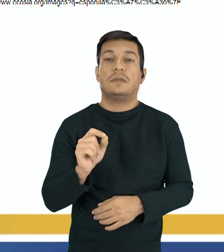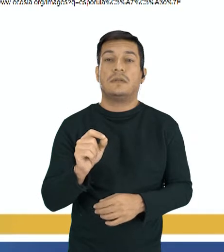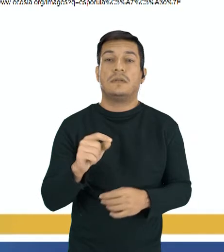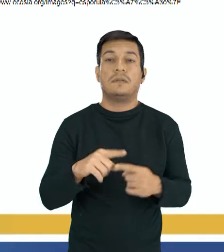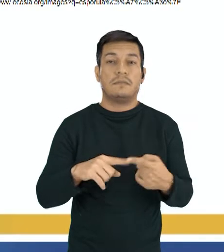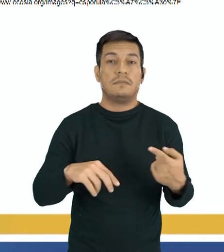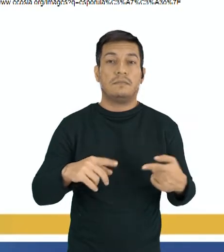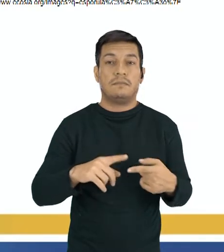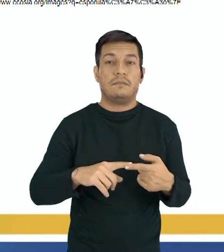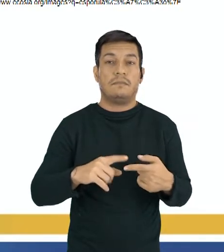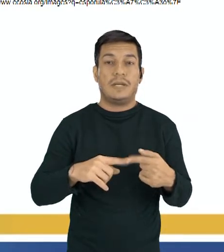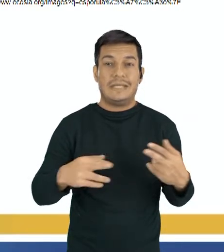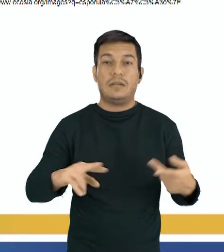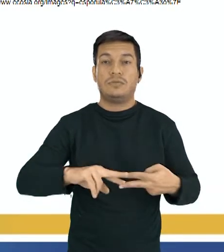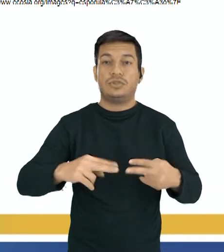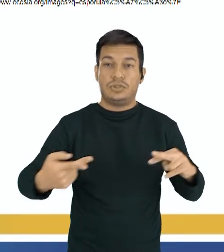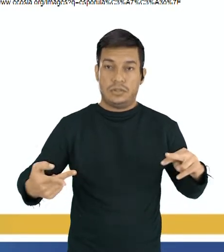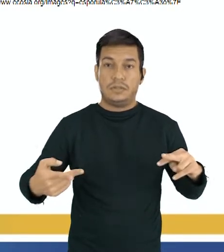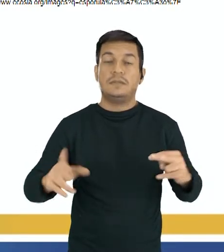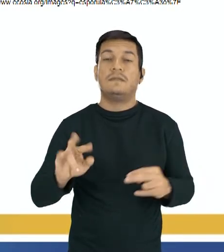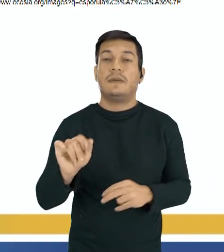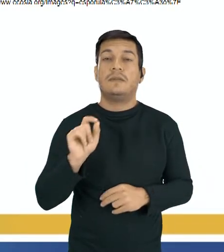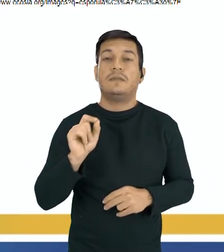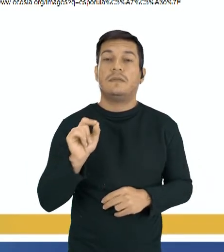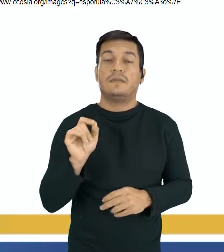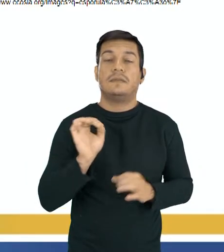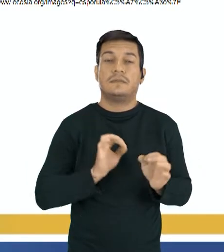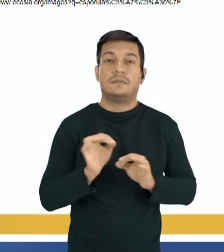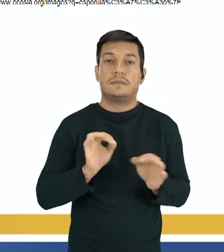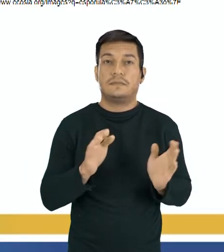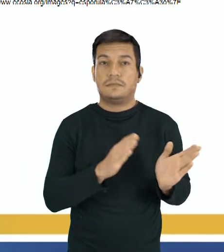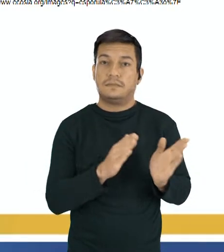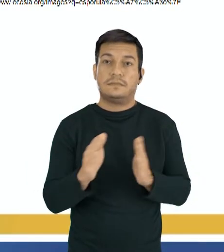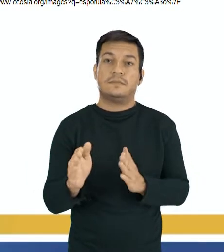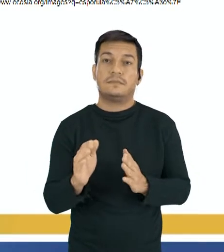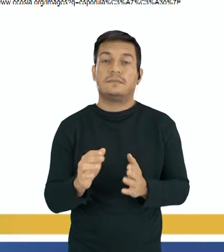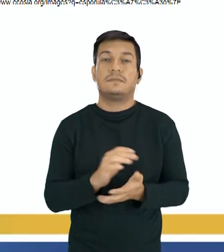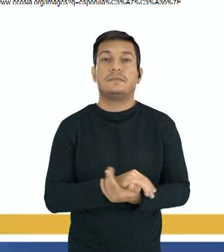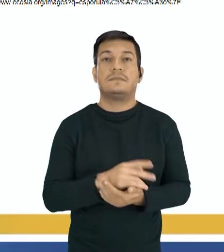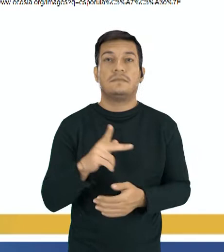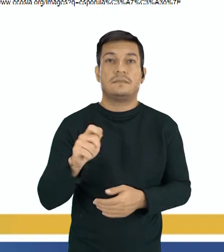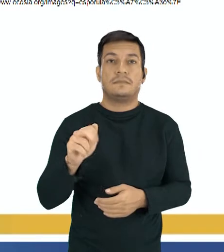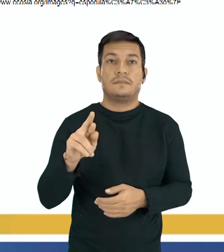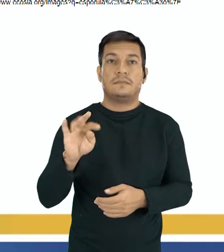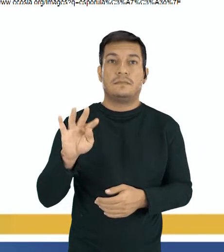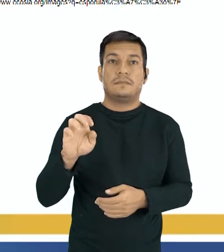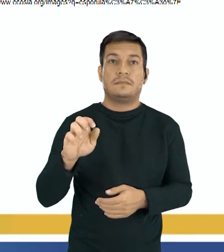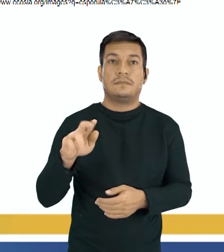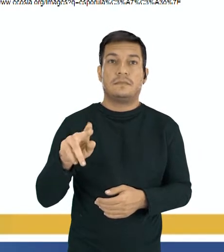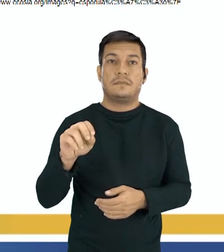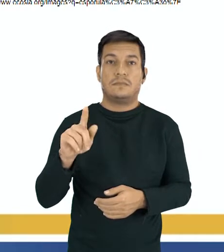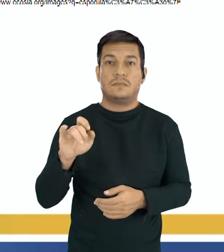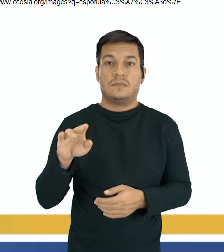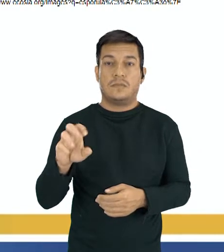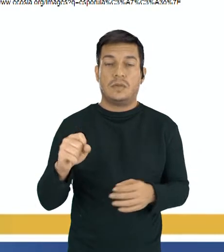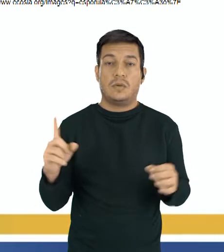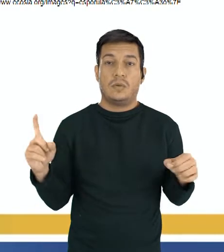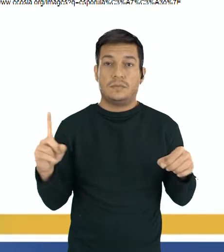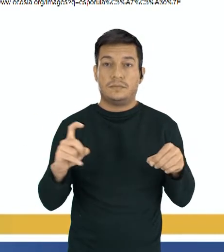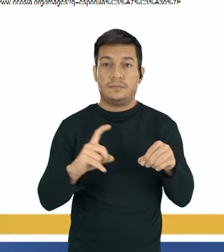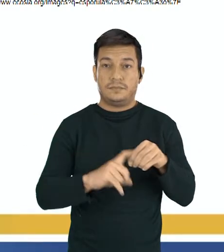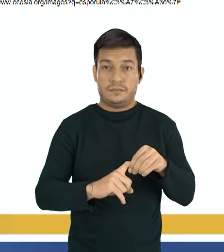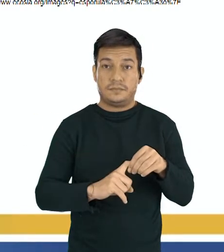material genético. Então, o zangão ele vai ser formado por esse processo de partenogênese. Quando o óvulo ele se encontra